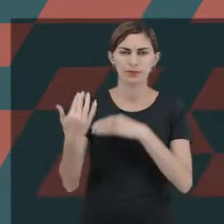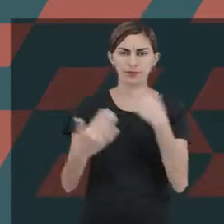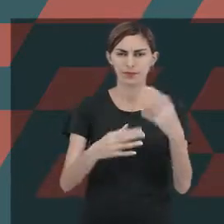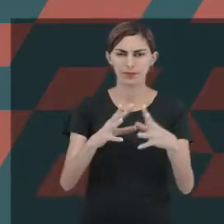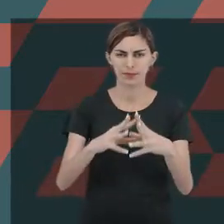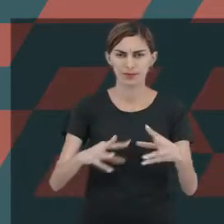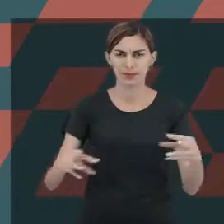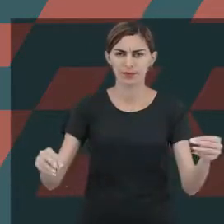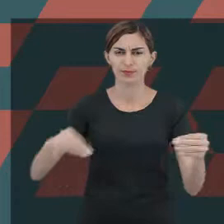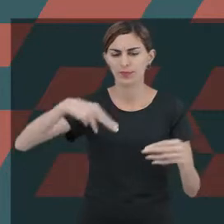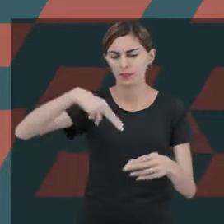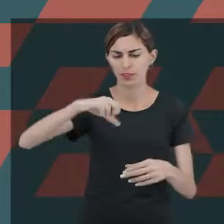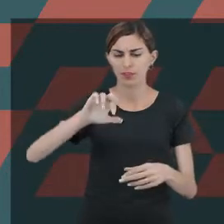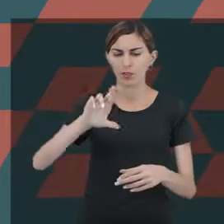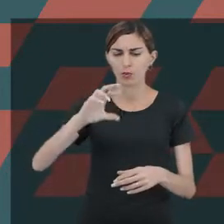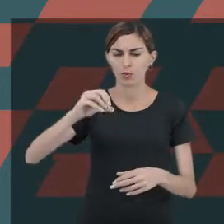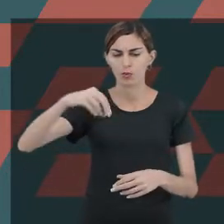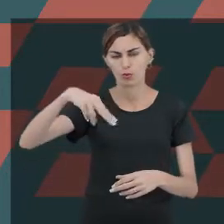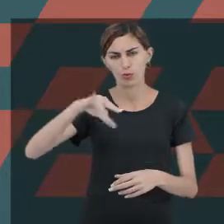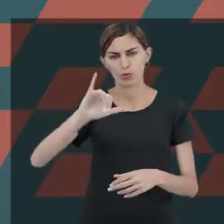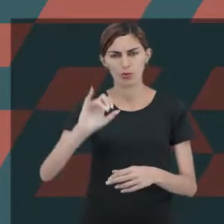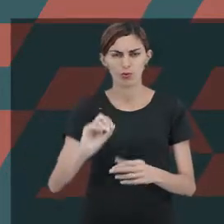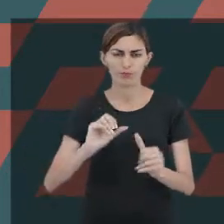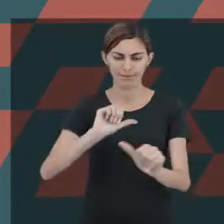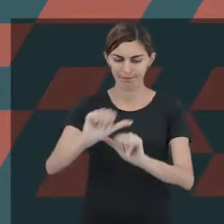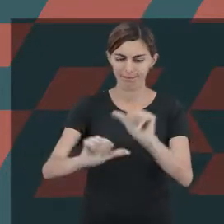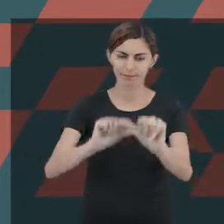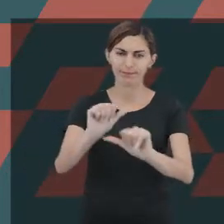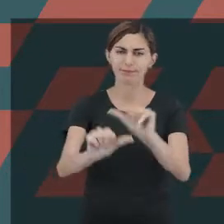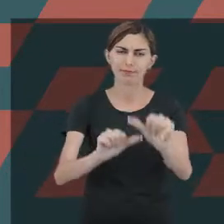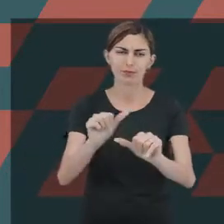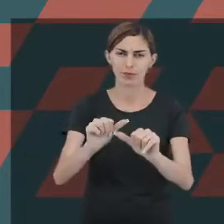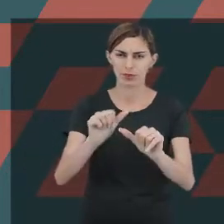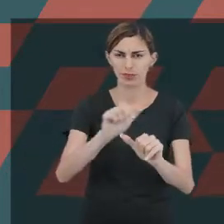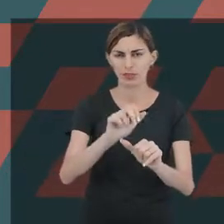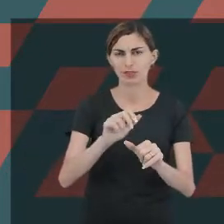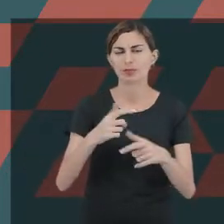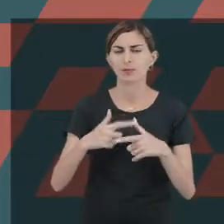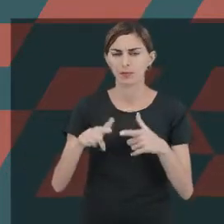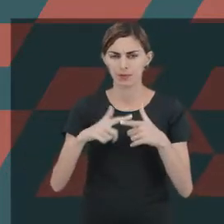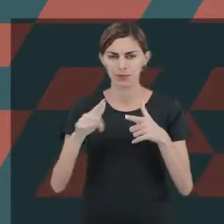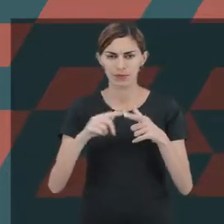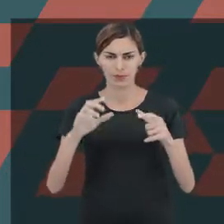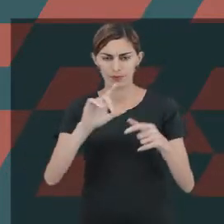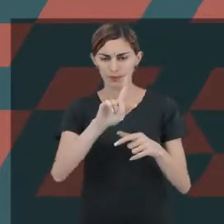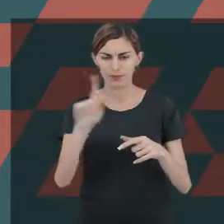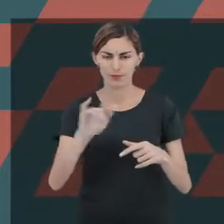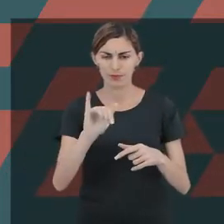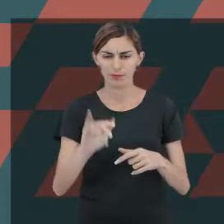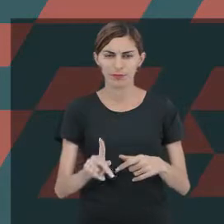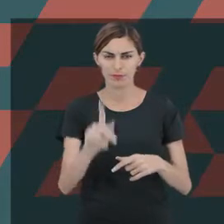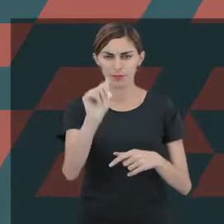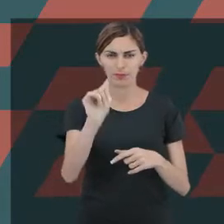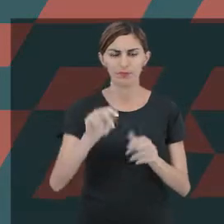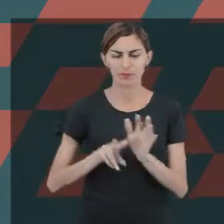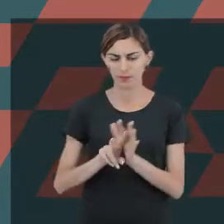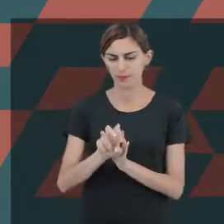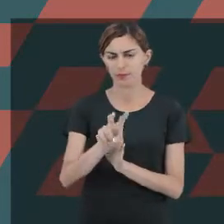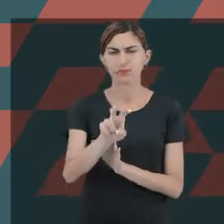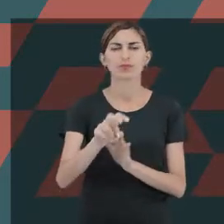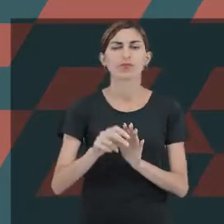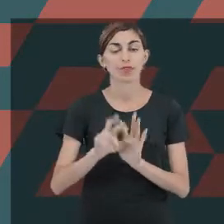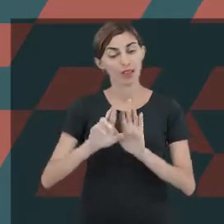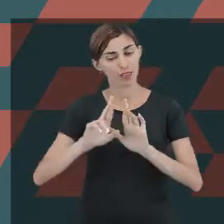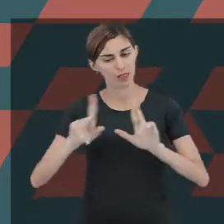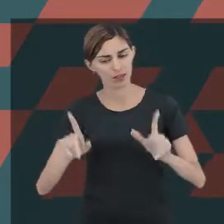alvo e é o que leva a todas essas alterações em relação à síndrome congênita do Zika vírus. E já teve uma publicação mostrando que é diferente o